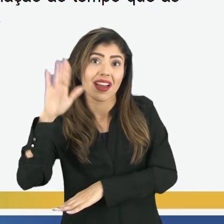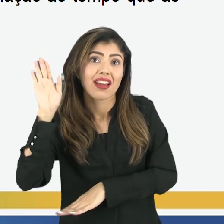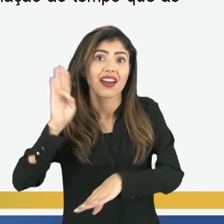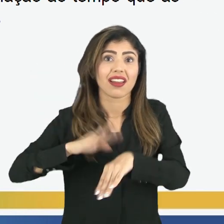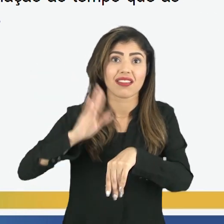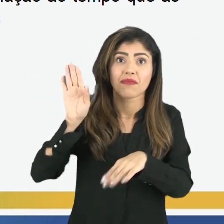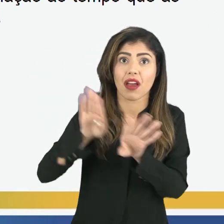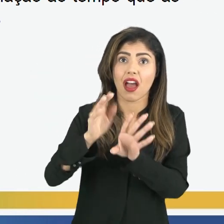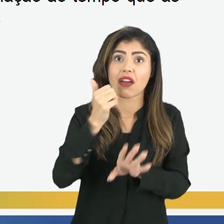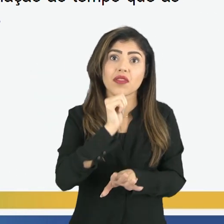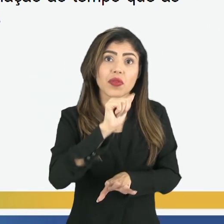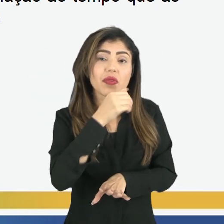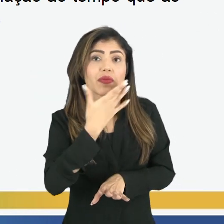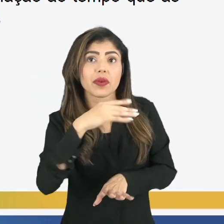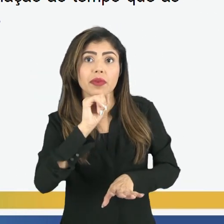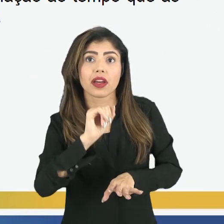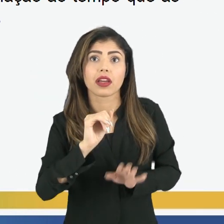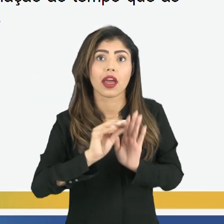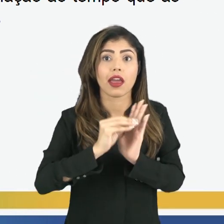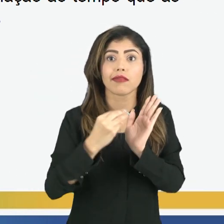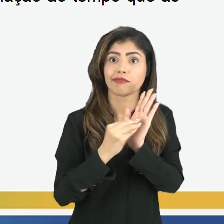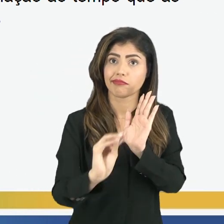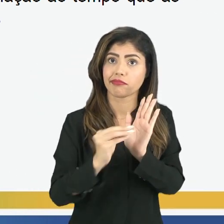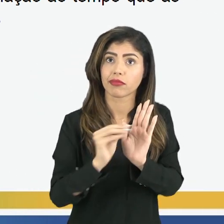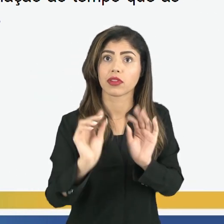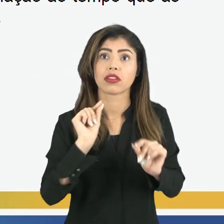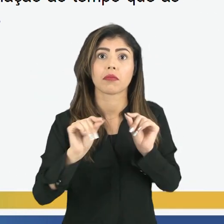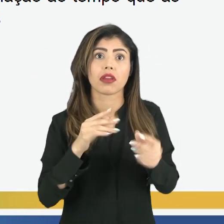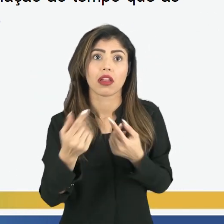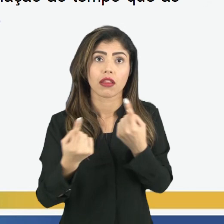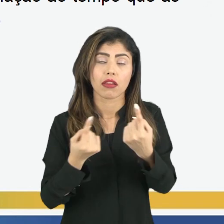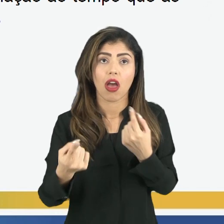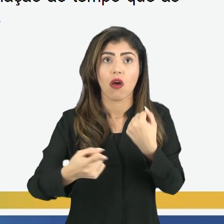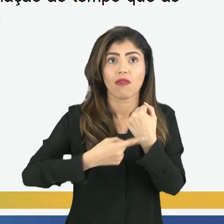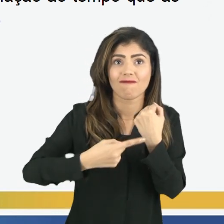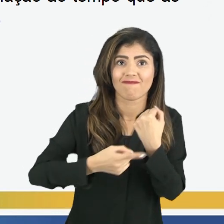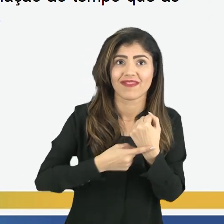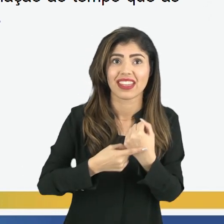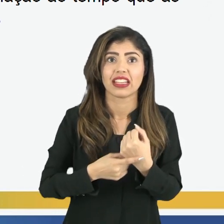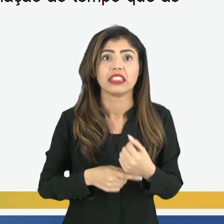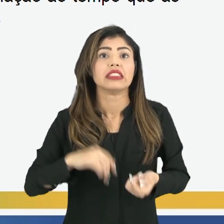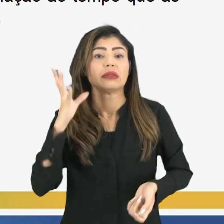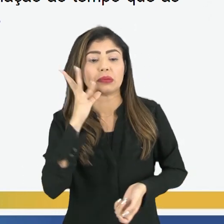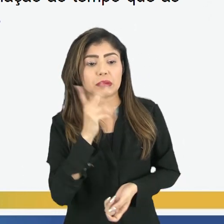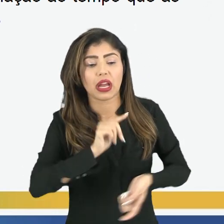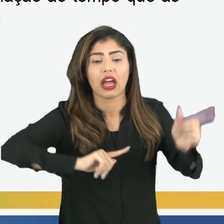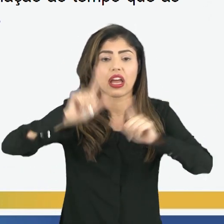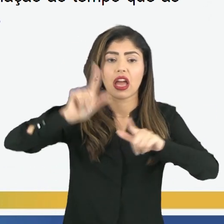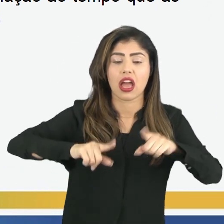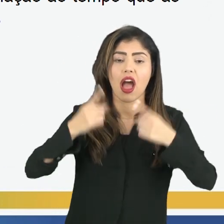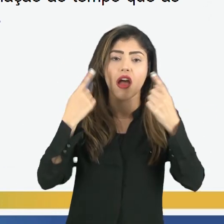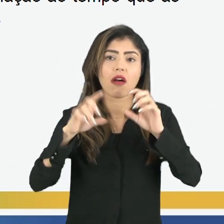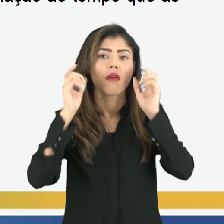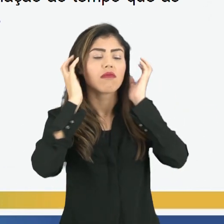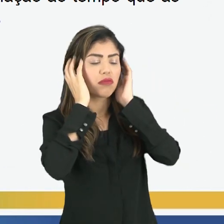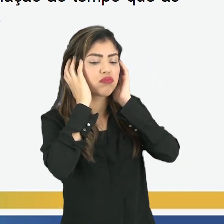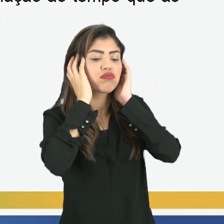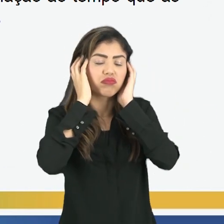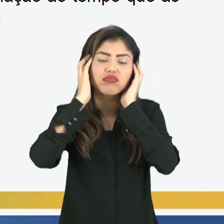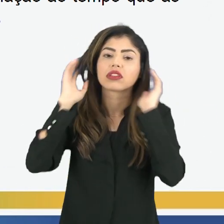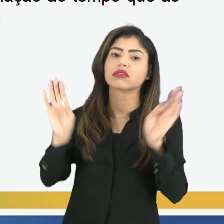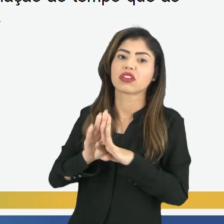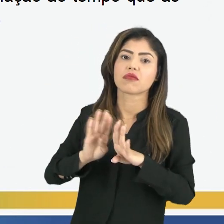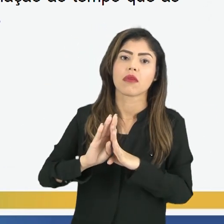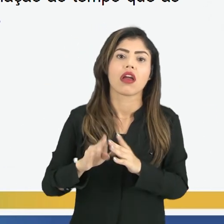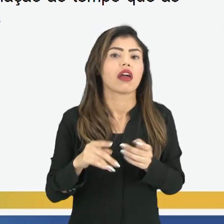diz respeito à mídia e com relação ao tempo que as crianças gastam vendo TV, ouvindo música ou navegando na